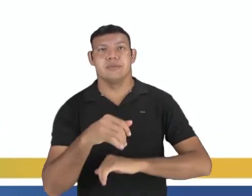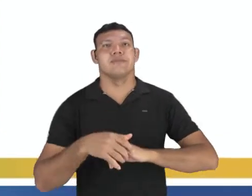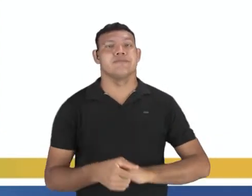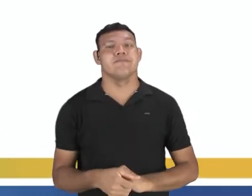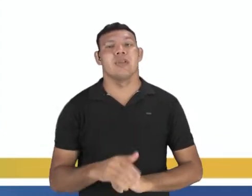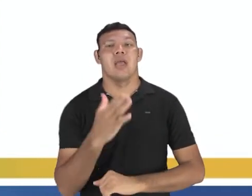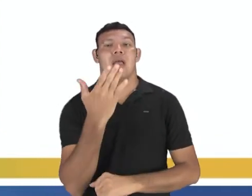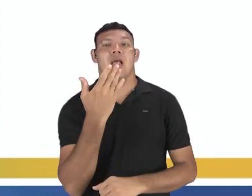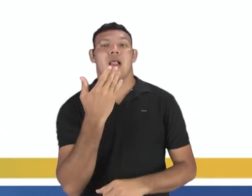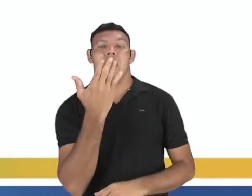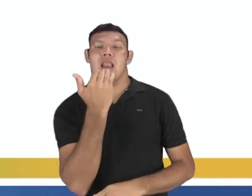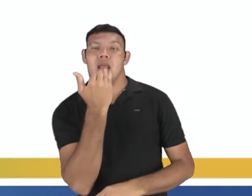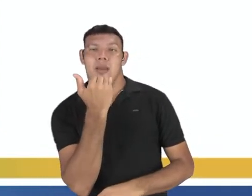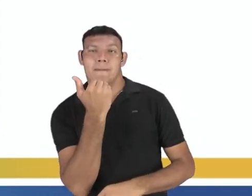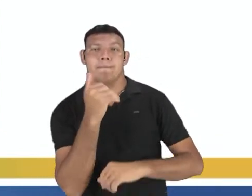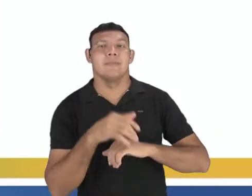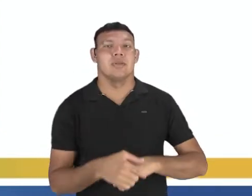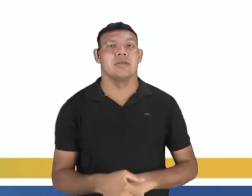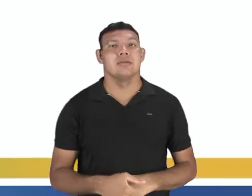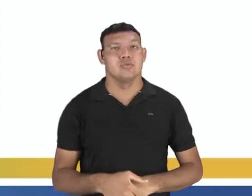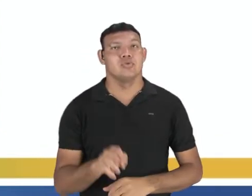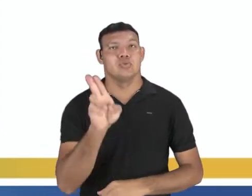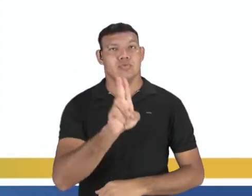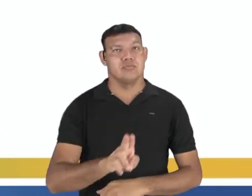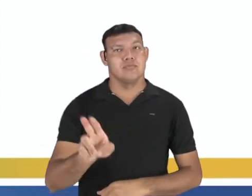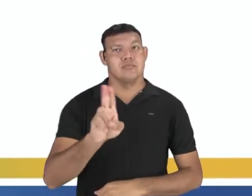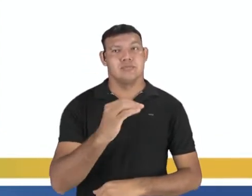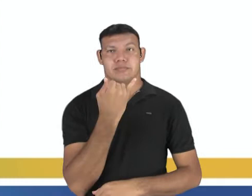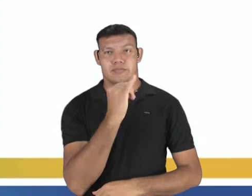né? Utiliza a energia química,